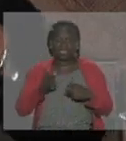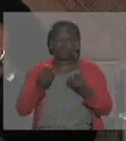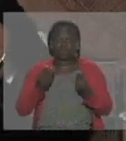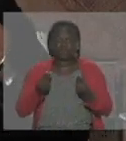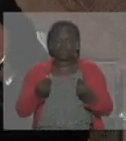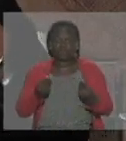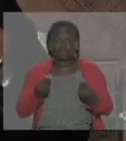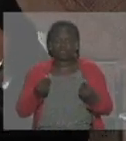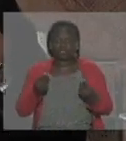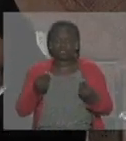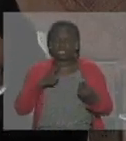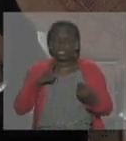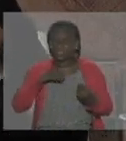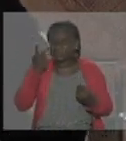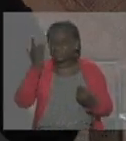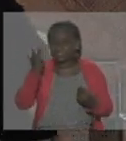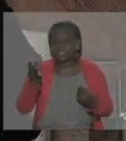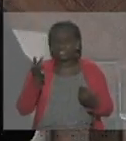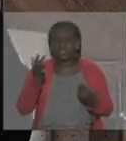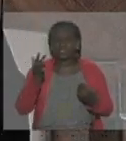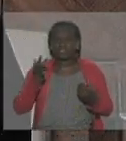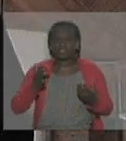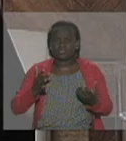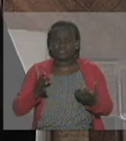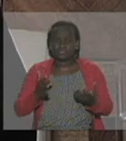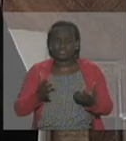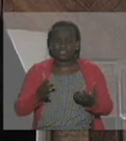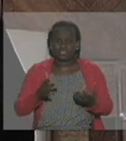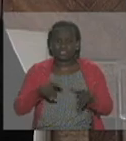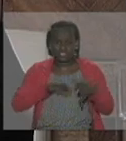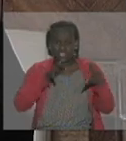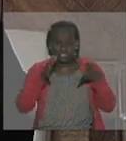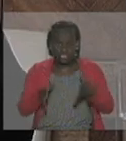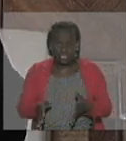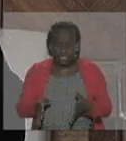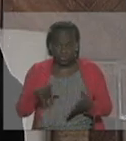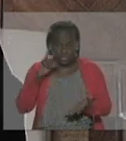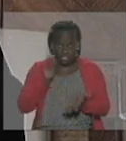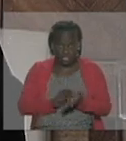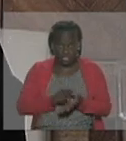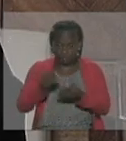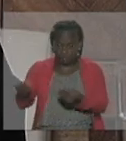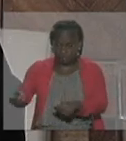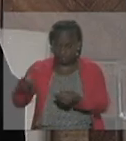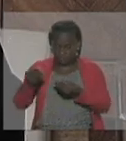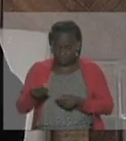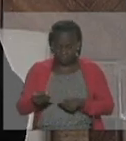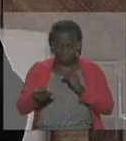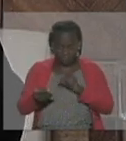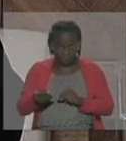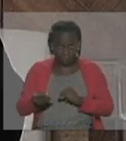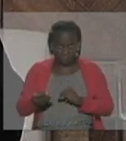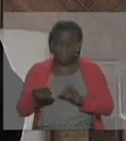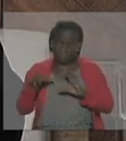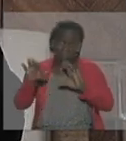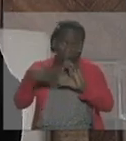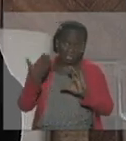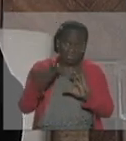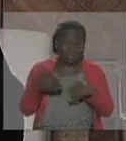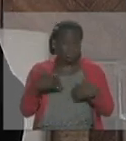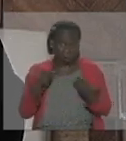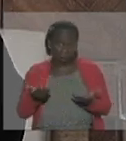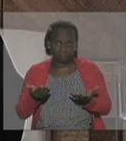a quantidade a é a facilitação da da chegada do original e pelo